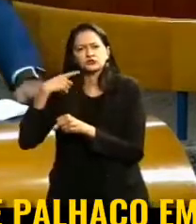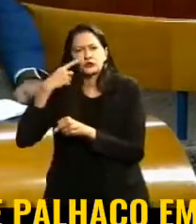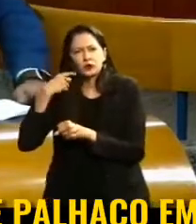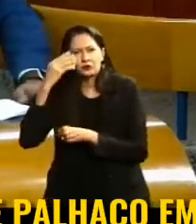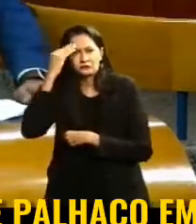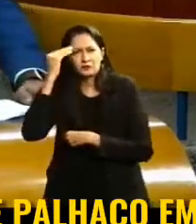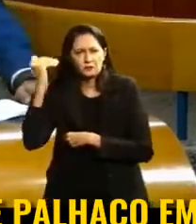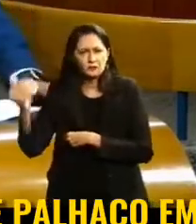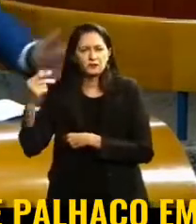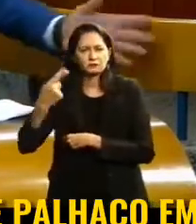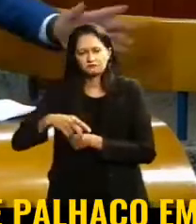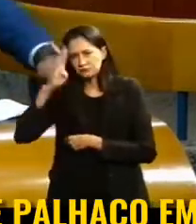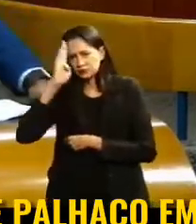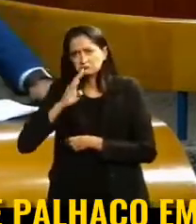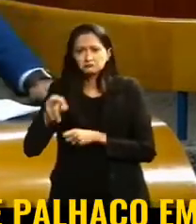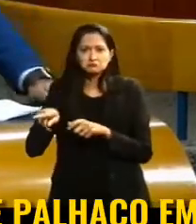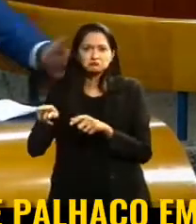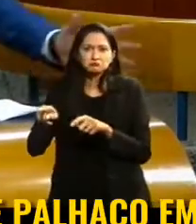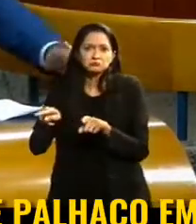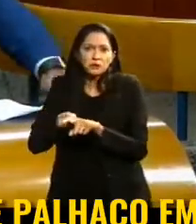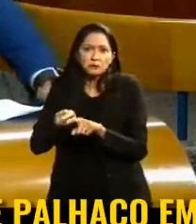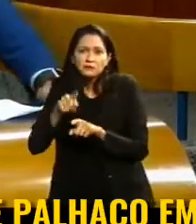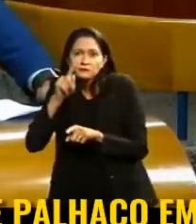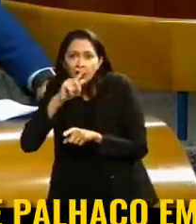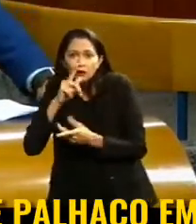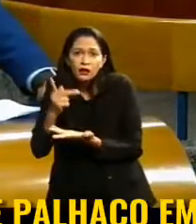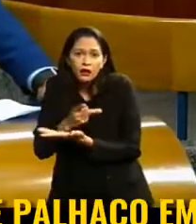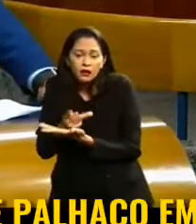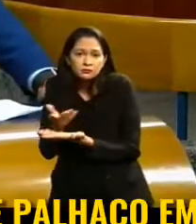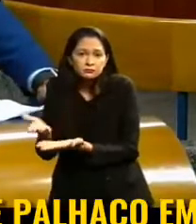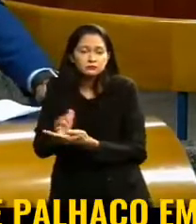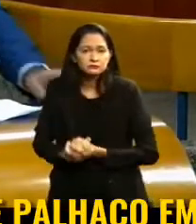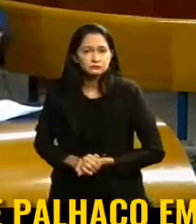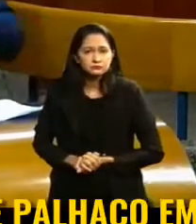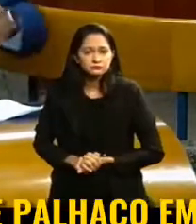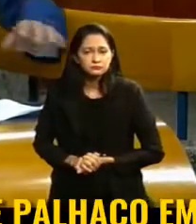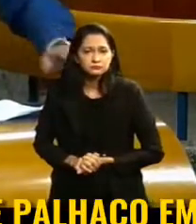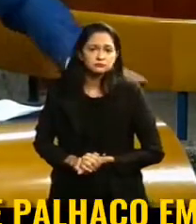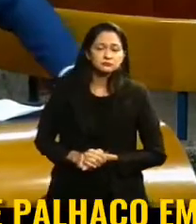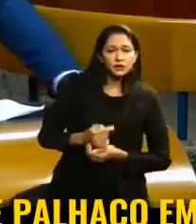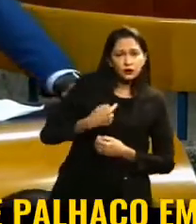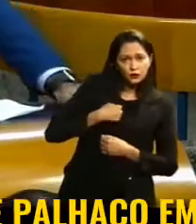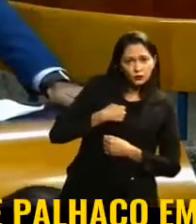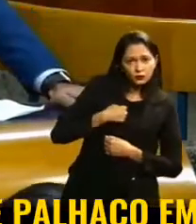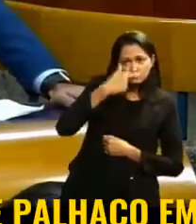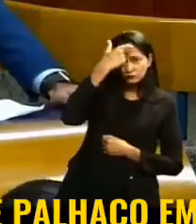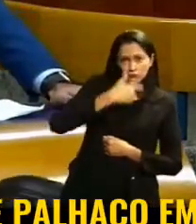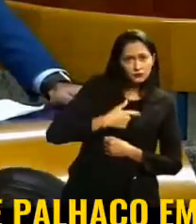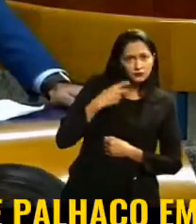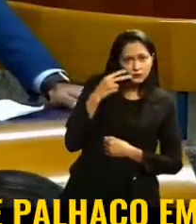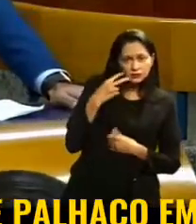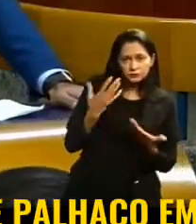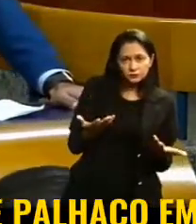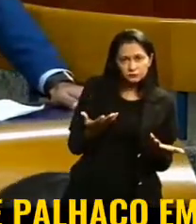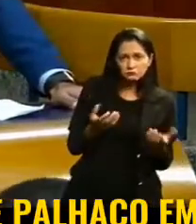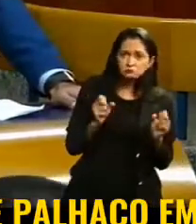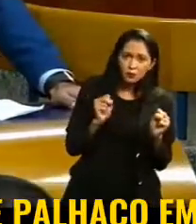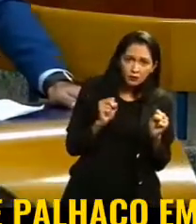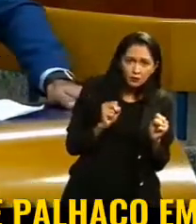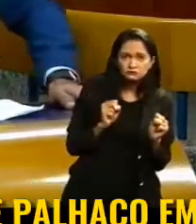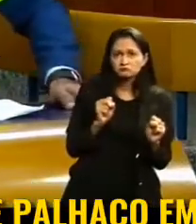advogados do Brasil erram na interpretação de um projeto de lei. Por que que eu, vereador sargento Novandi, não posso